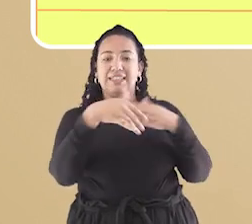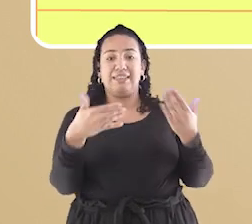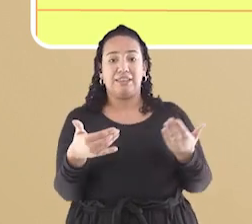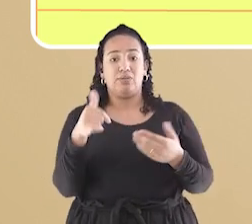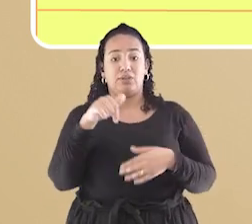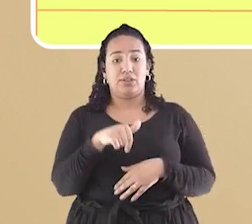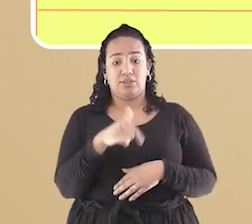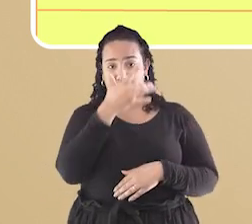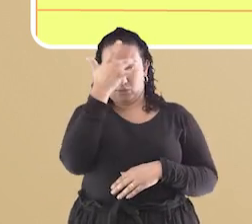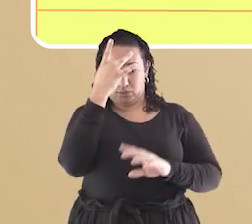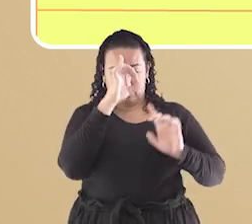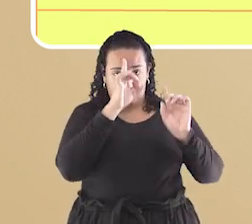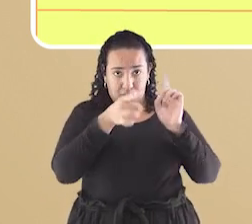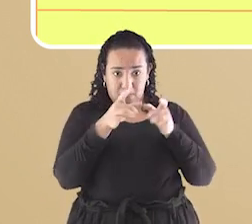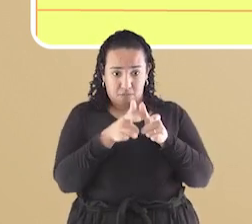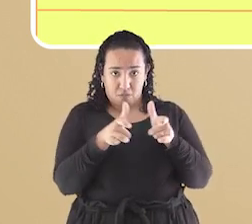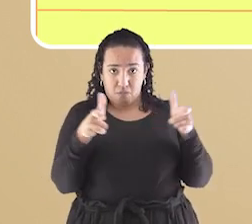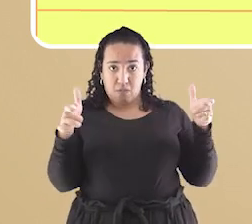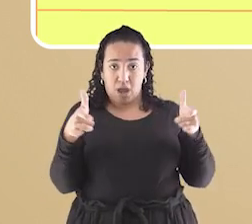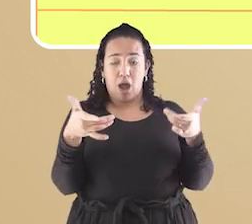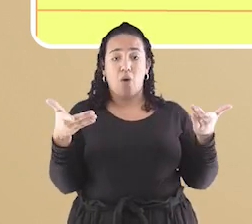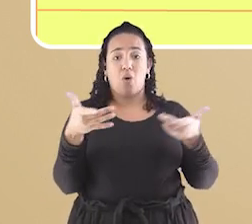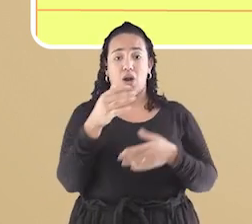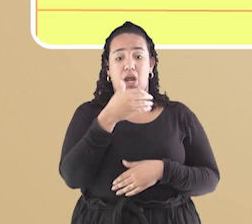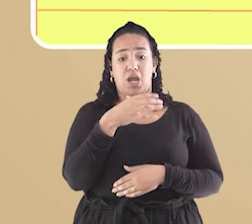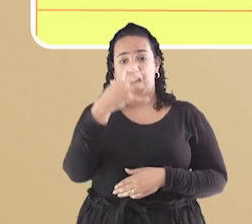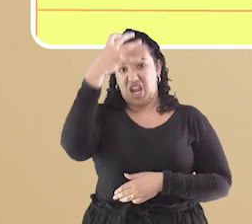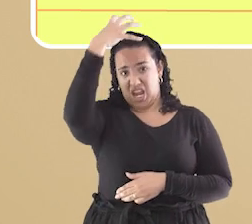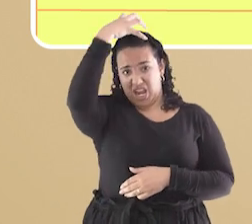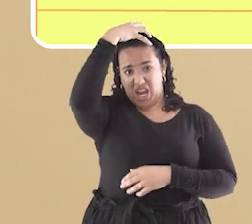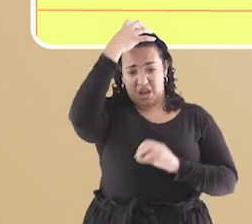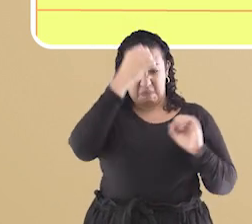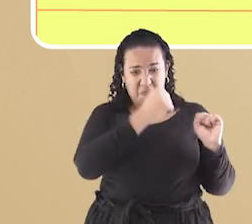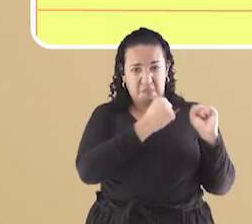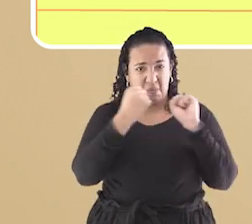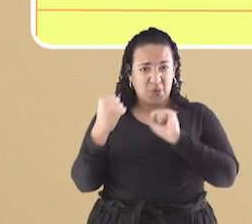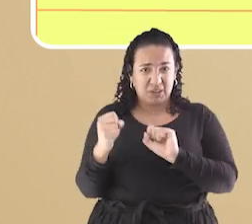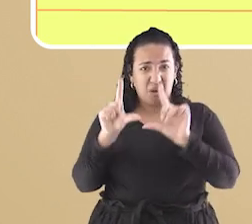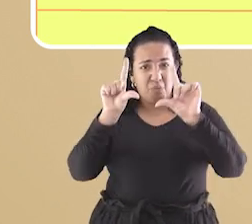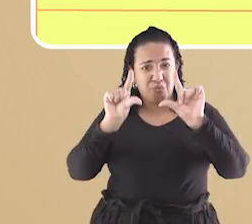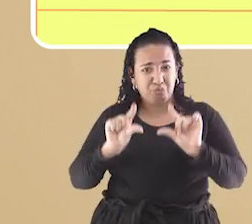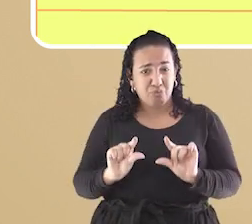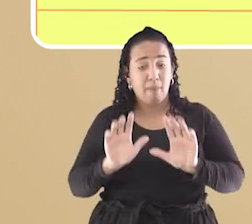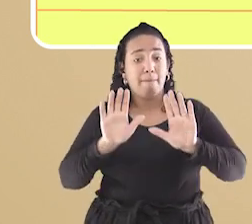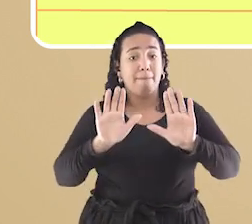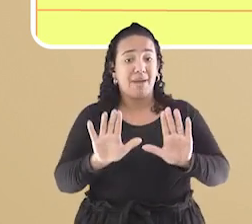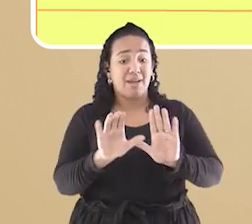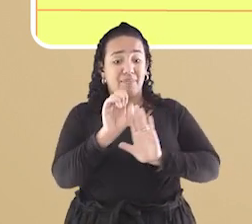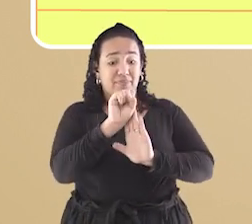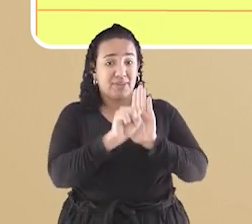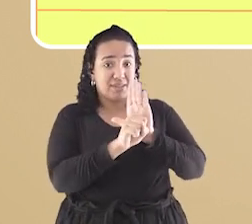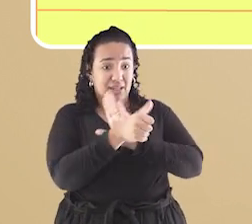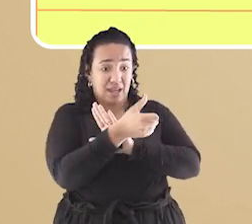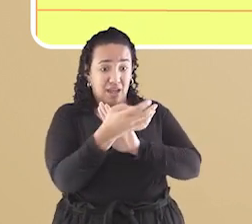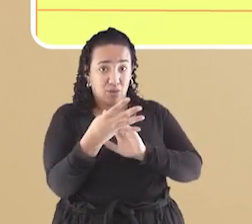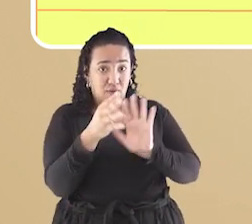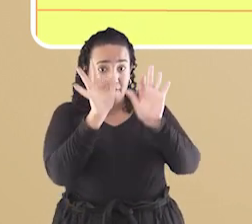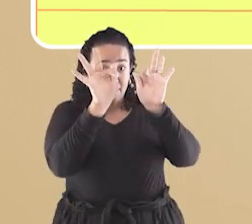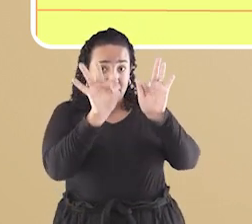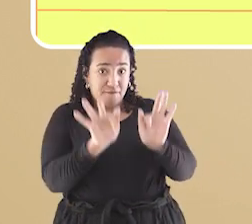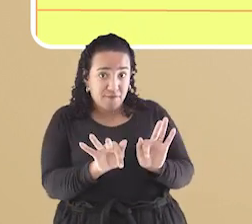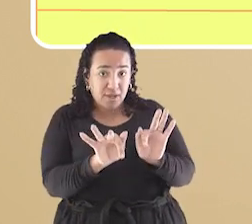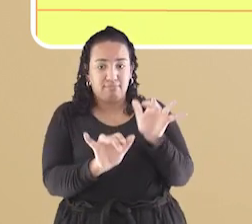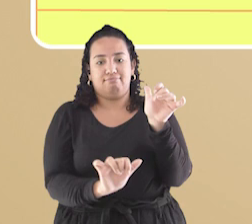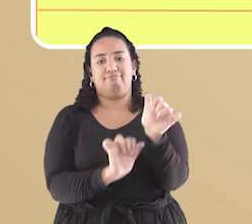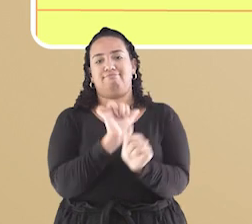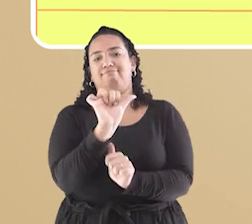senhores feudais, o poder do rei era pouco e enfraquecido. Mas foi no finalzinho do século XIV que tudo começou a desandar.